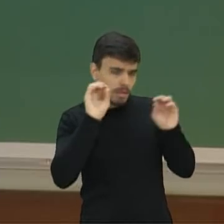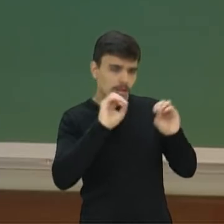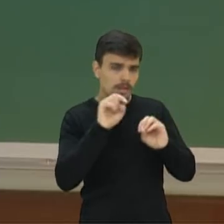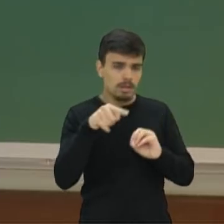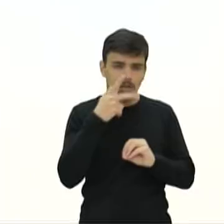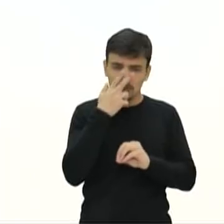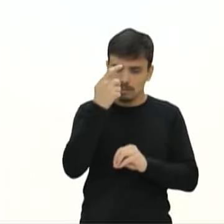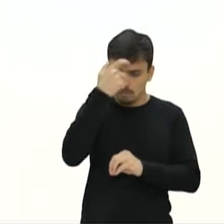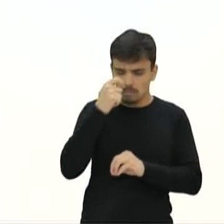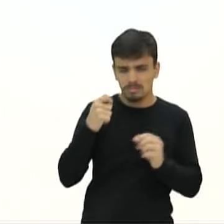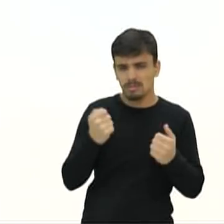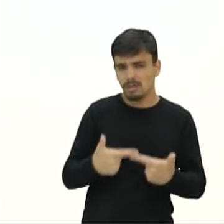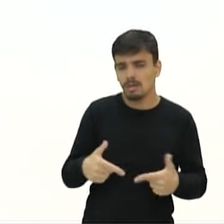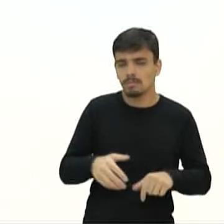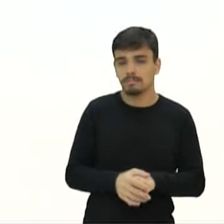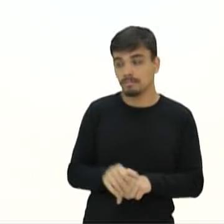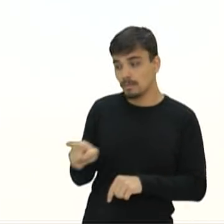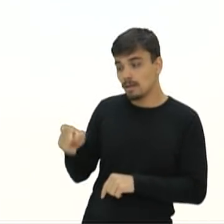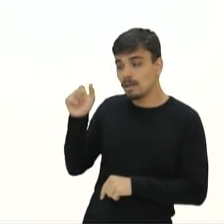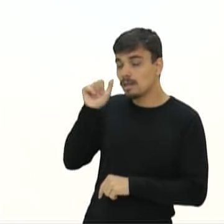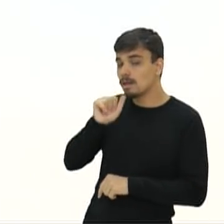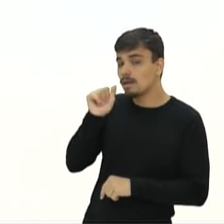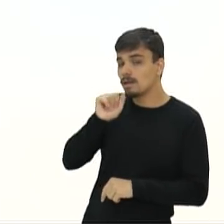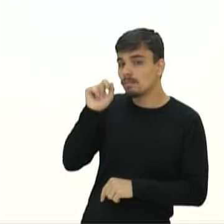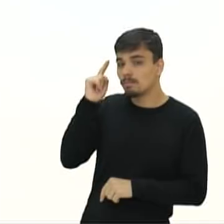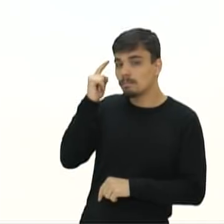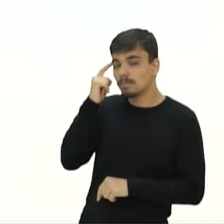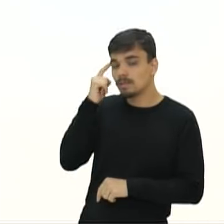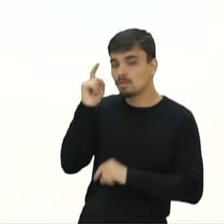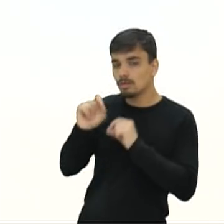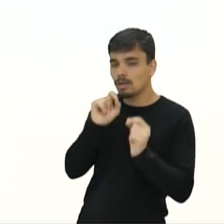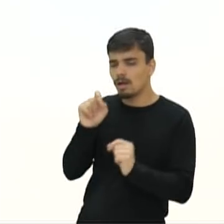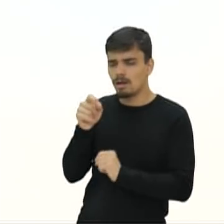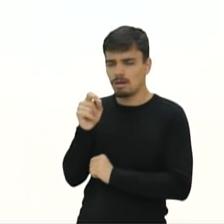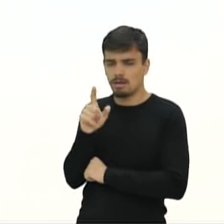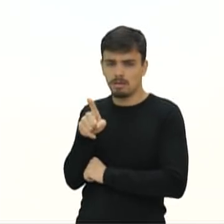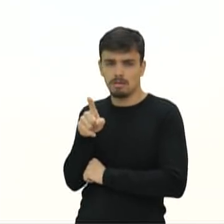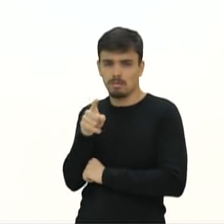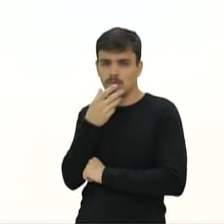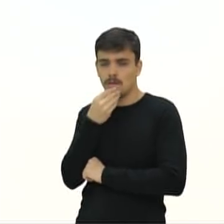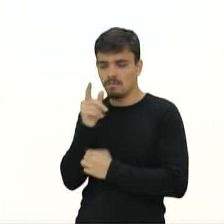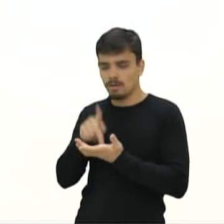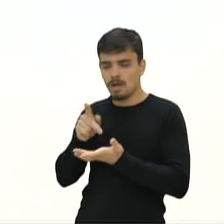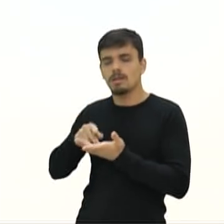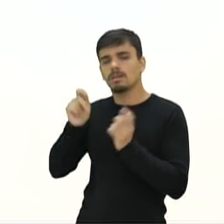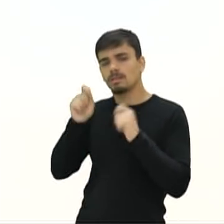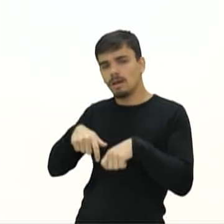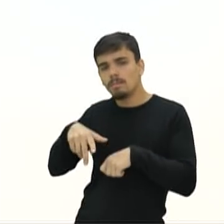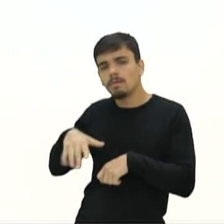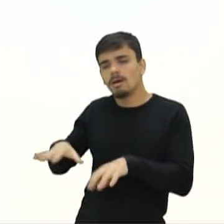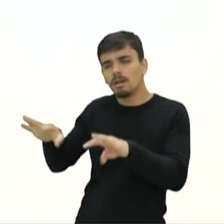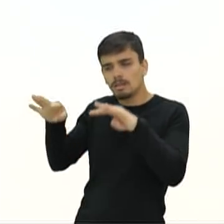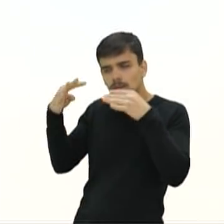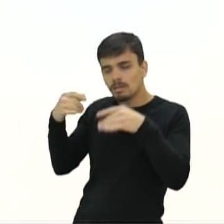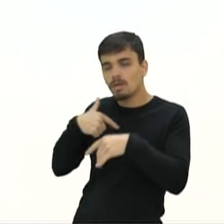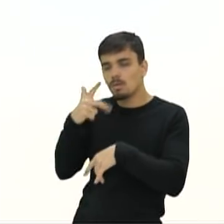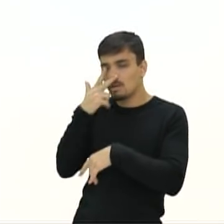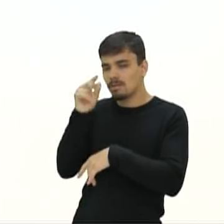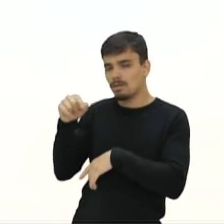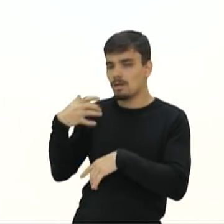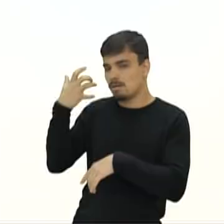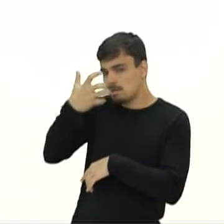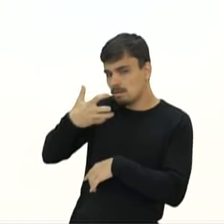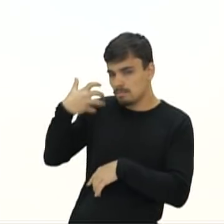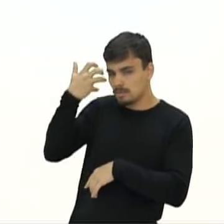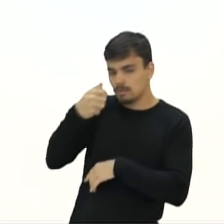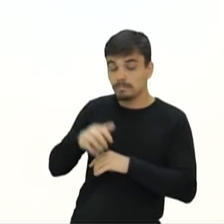já pensando, ai, um homem que, na verdade, consegue me ouvir, eu acho que ele está apaixonado. Então, olha ali o